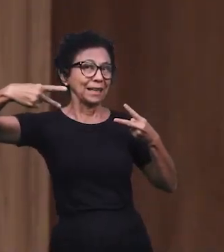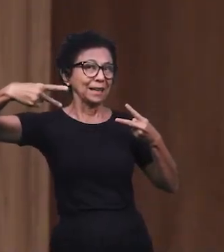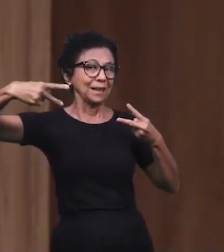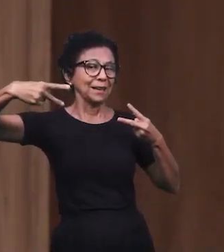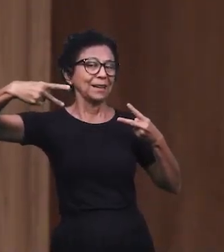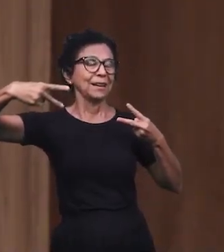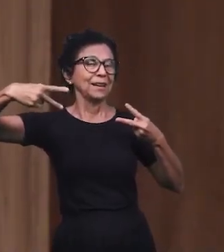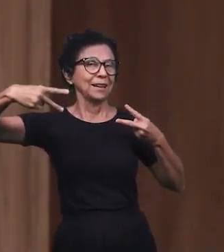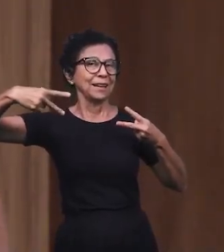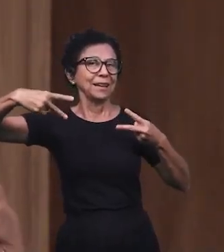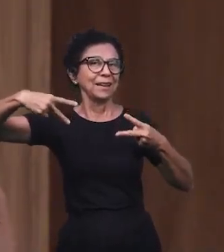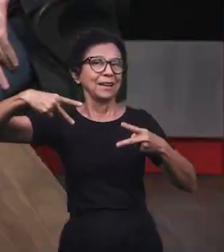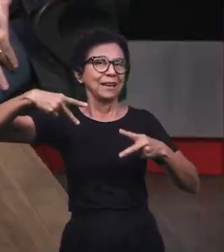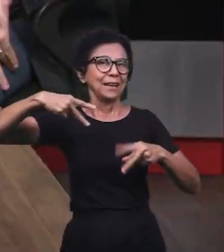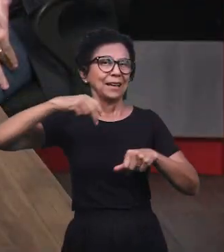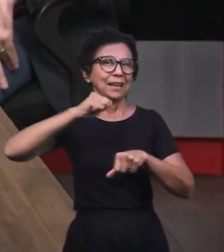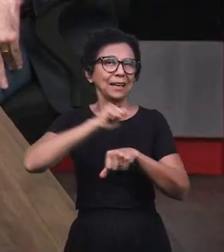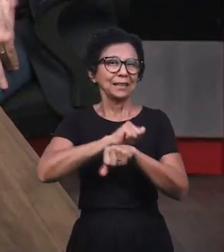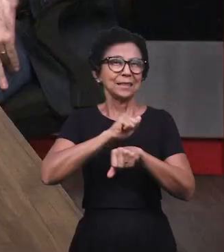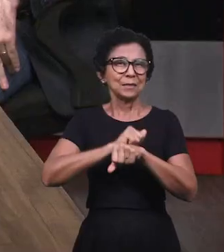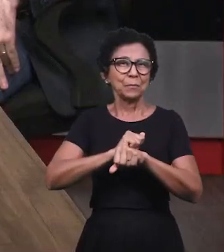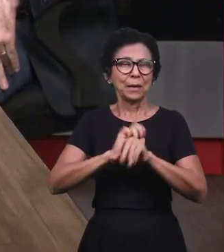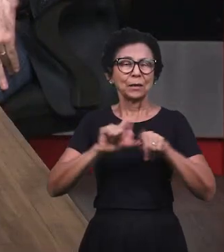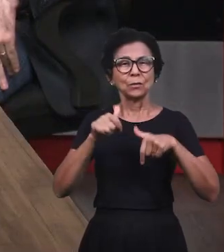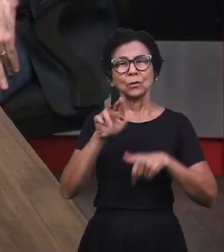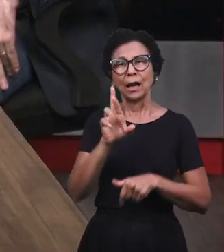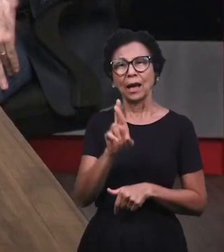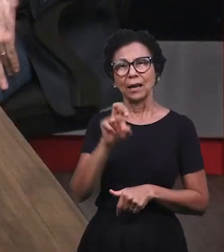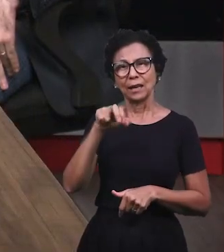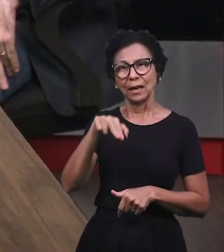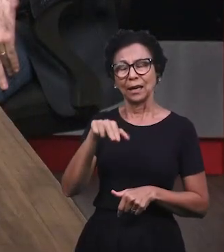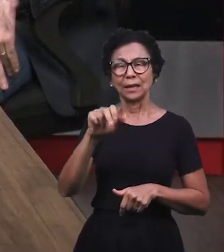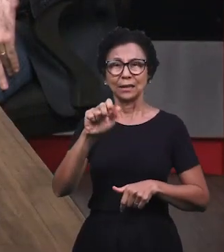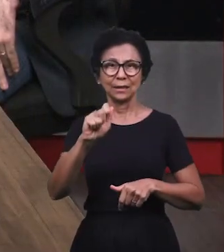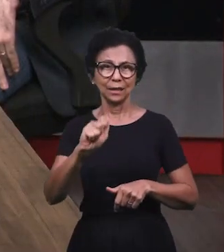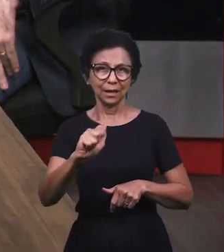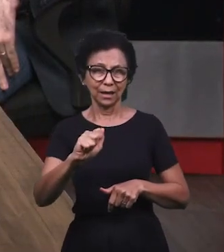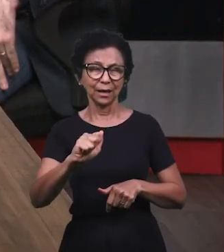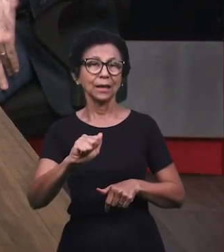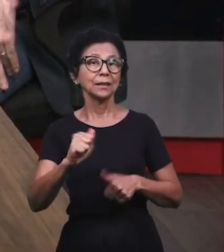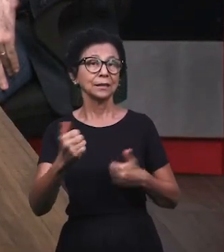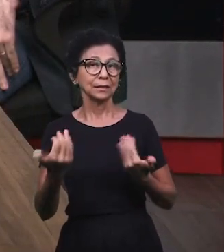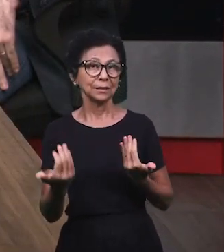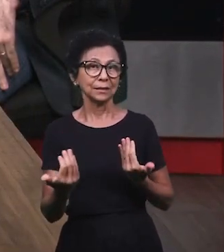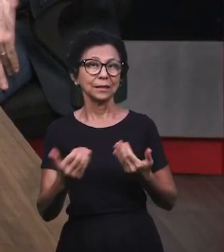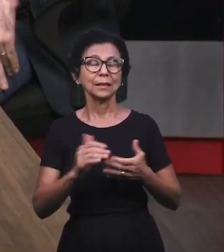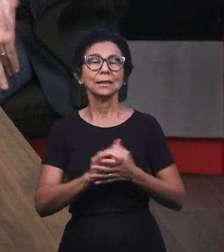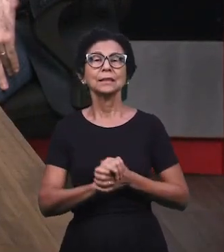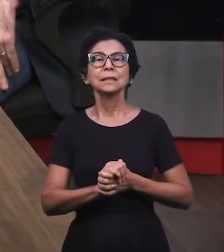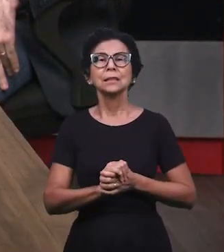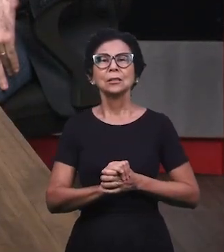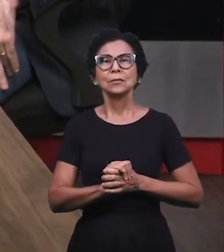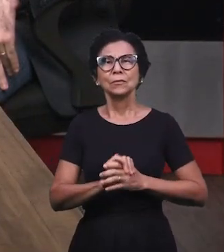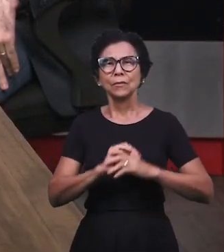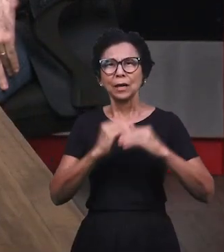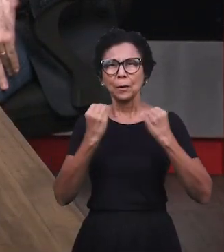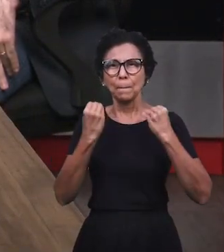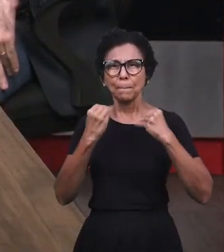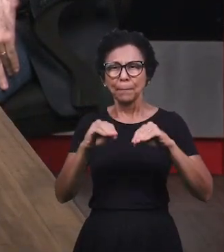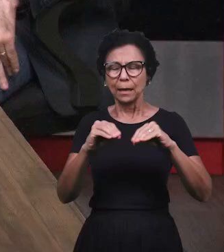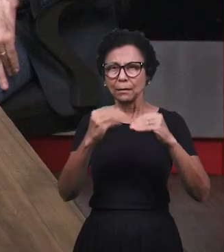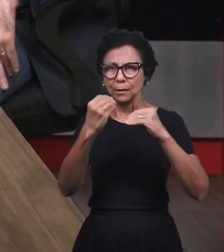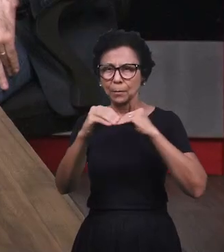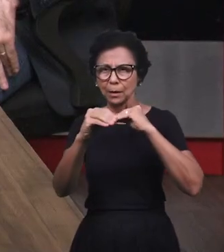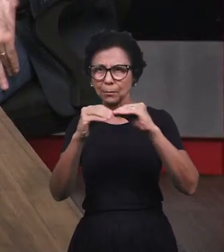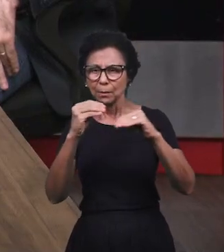em que o RNA transcriptase, né, vai ali, mensageiro, vai